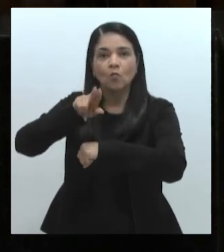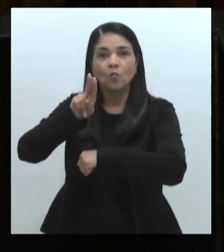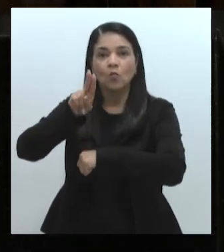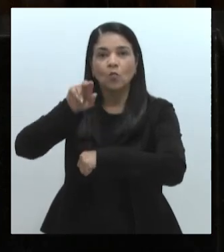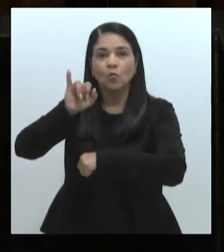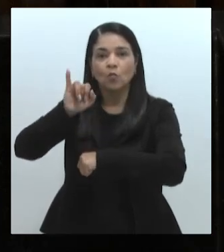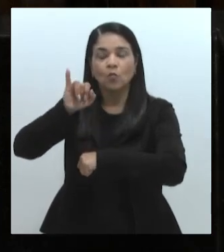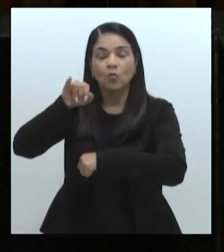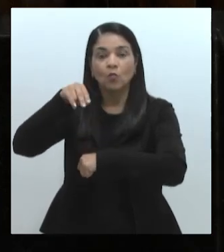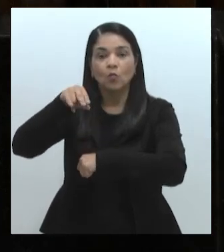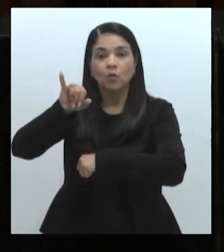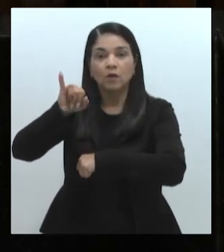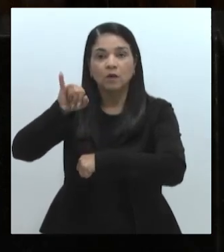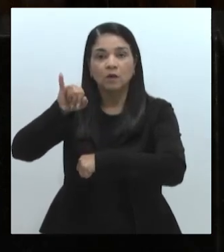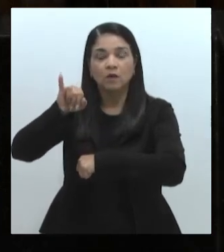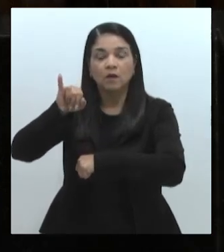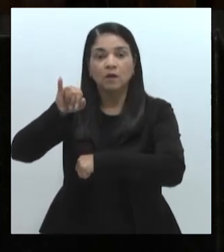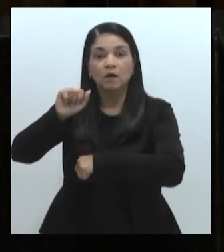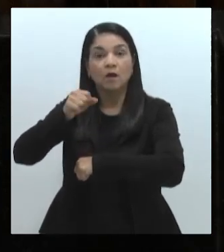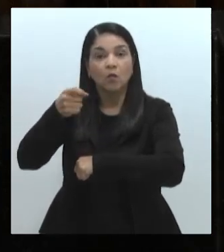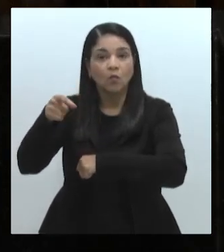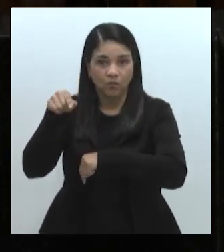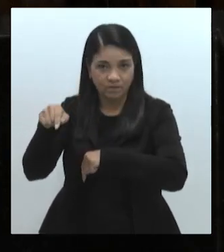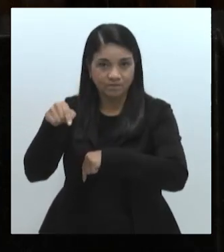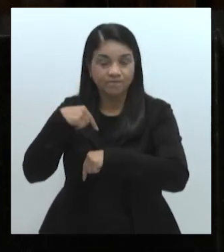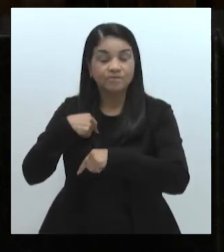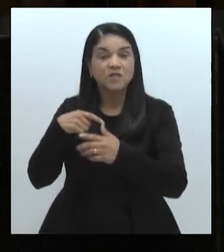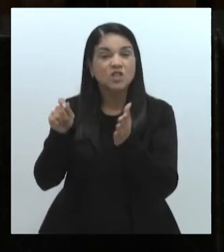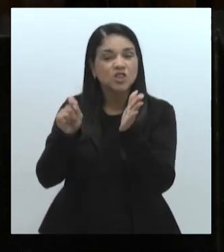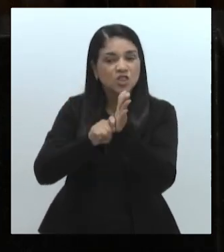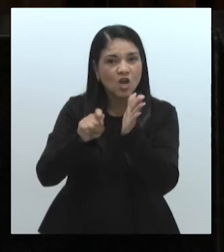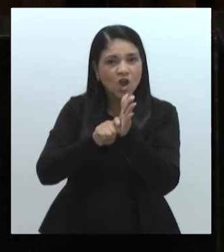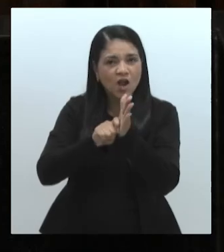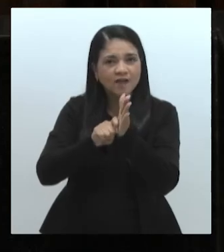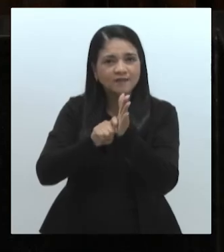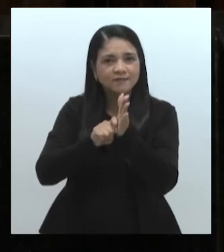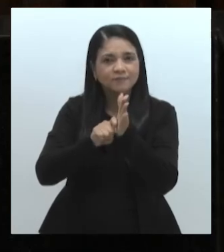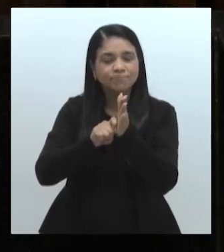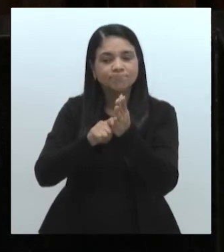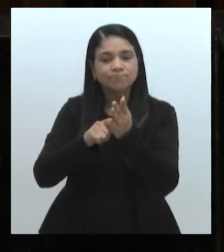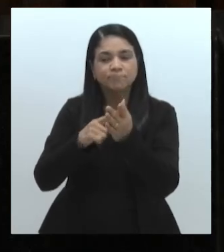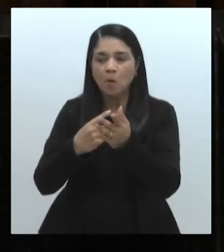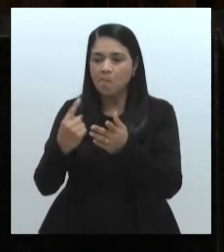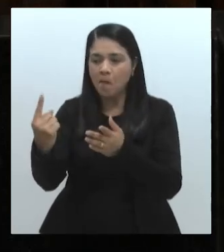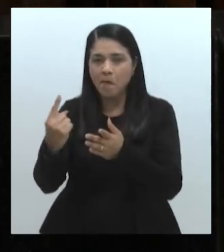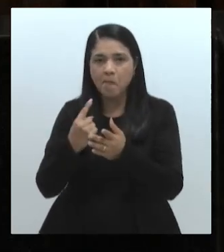Estas drogas transitam por rodovias municipais,